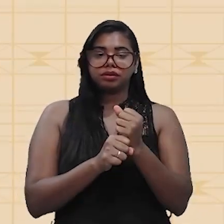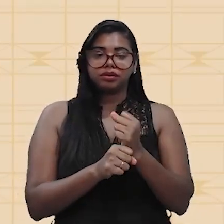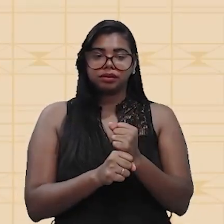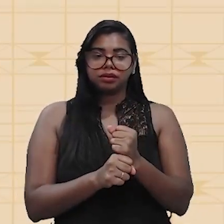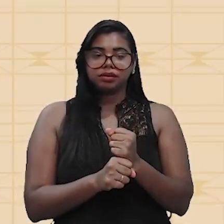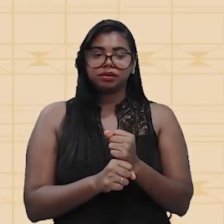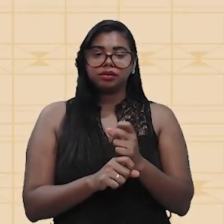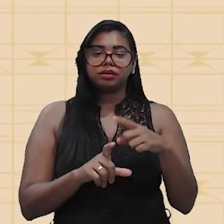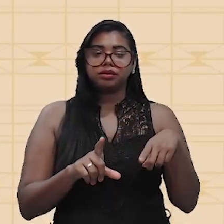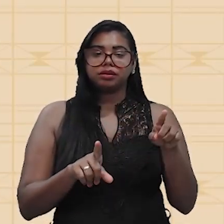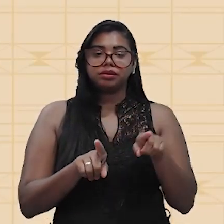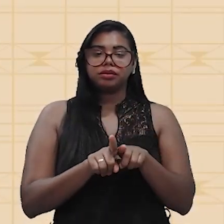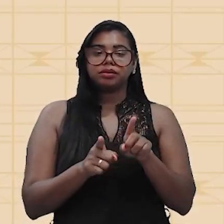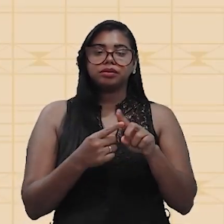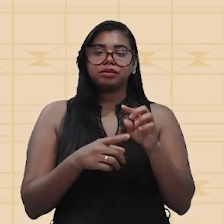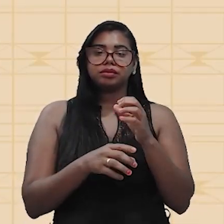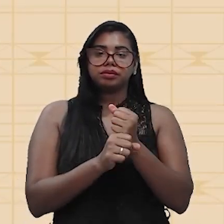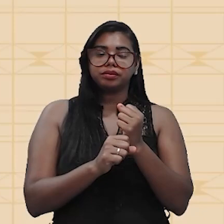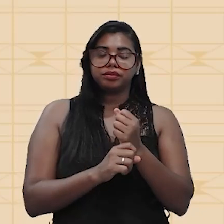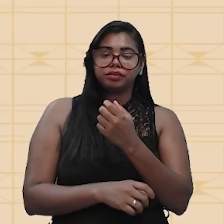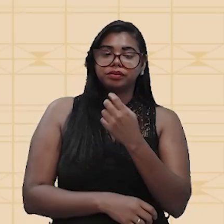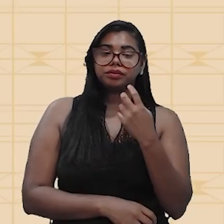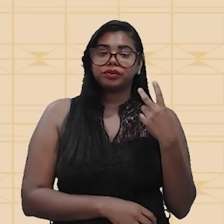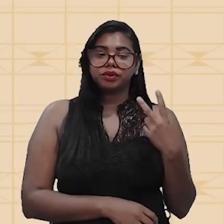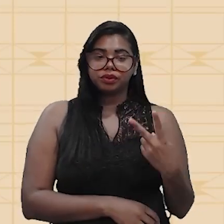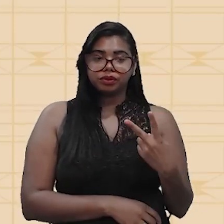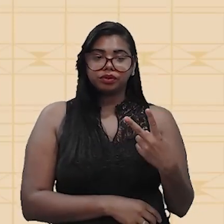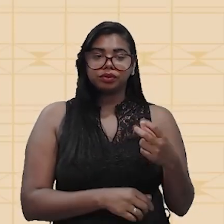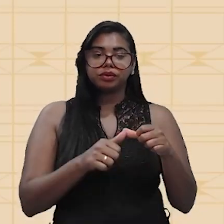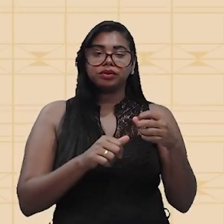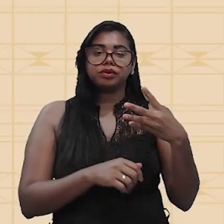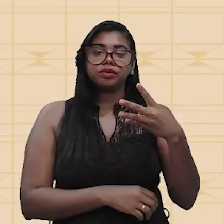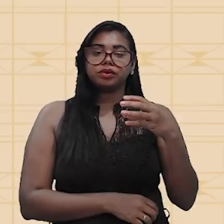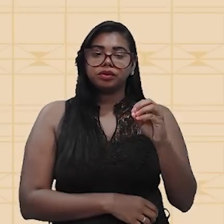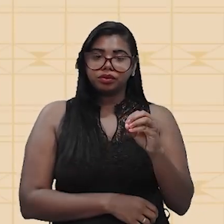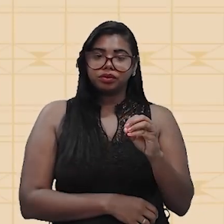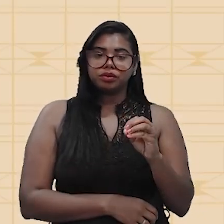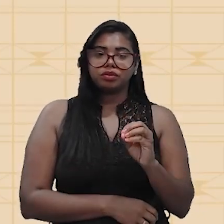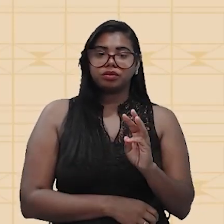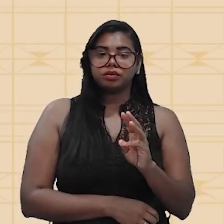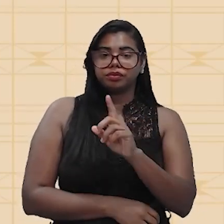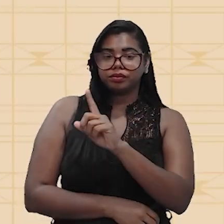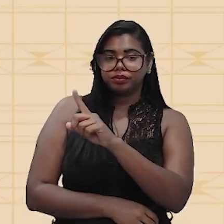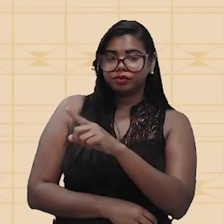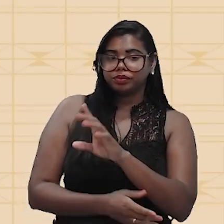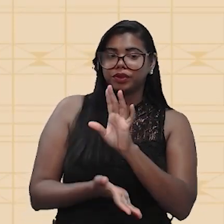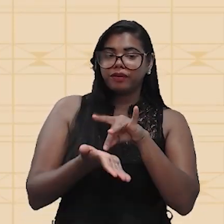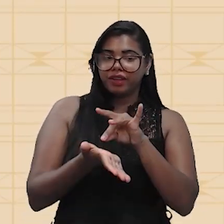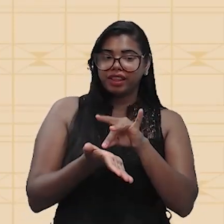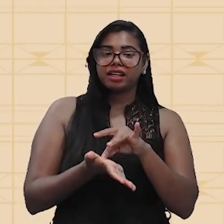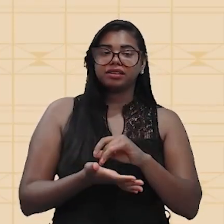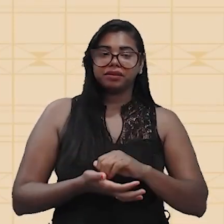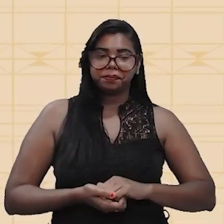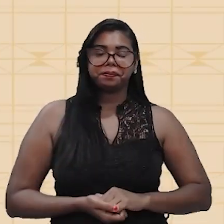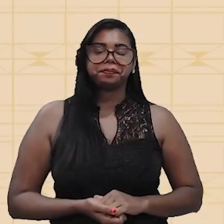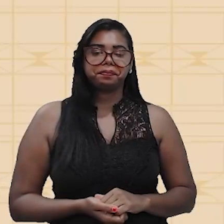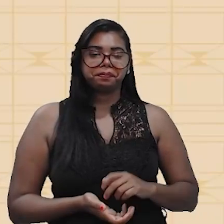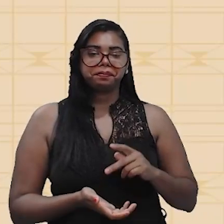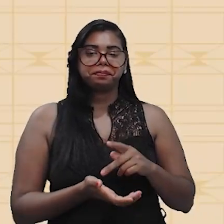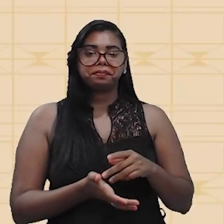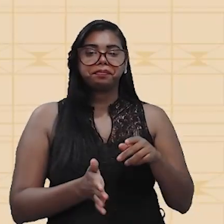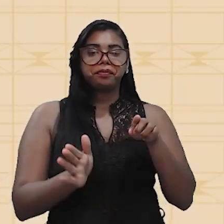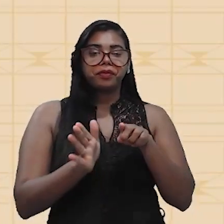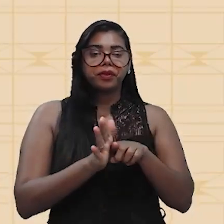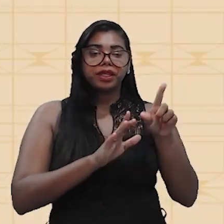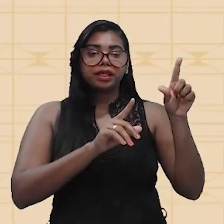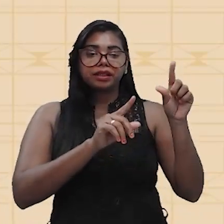A corrente é 2, ficando 40 watts. Então, é verdade. E agora ele pergunta se o rendimento do gerador